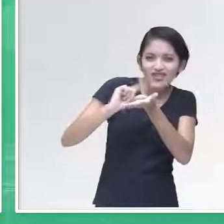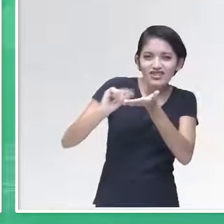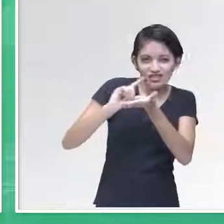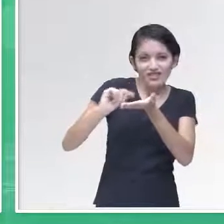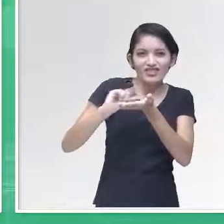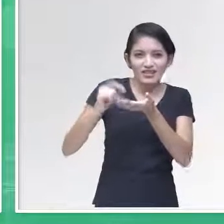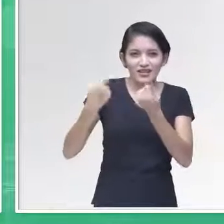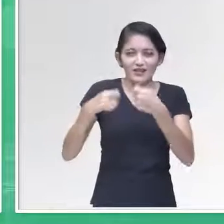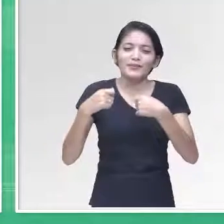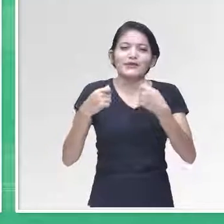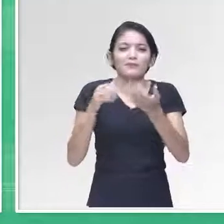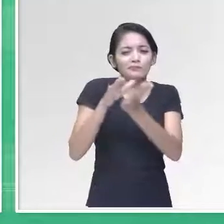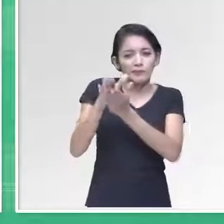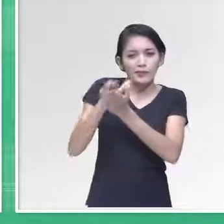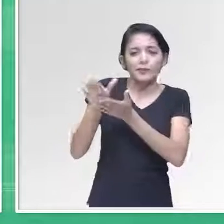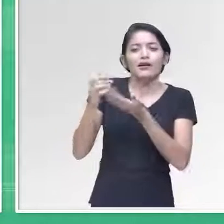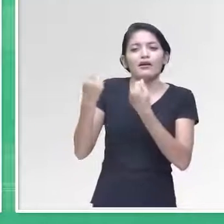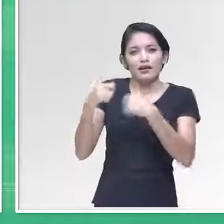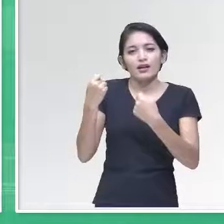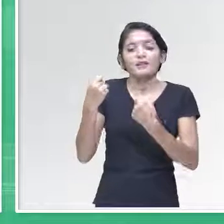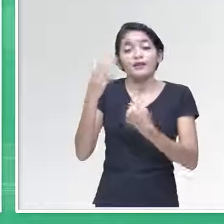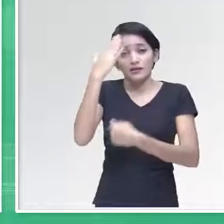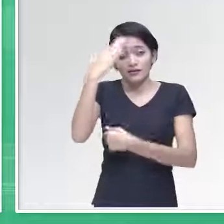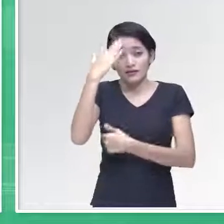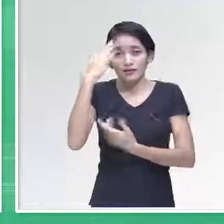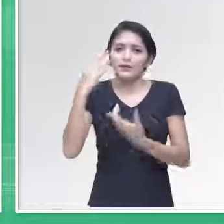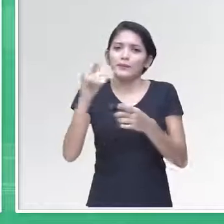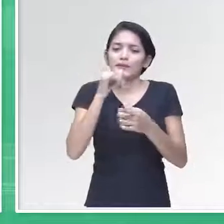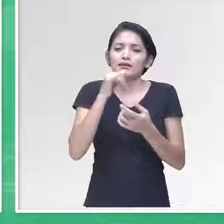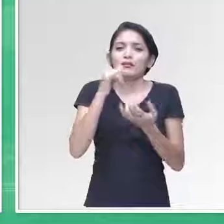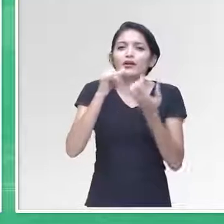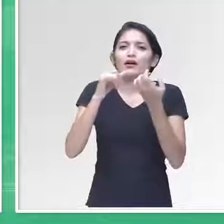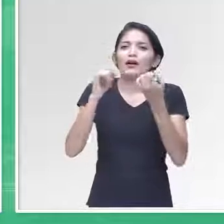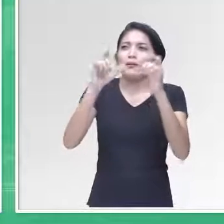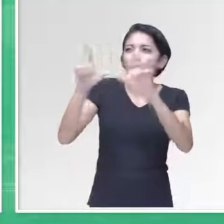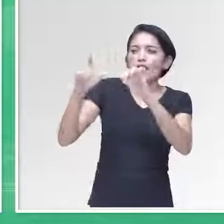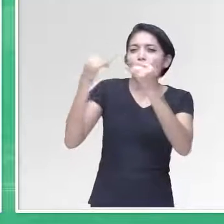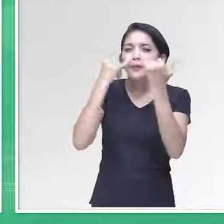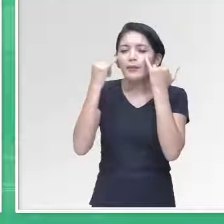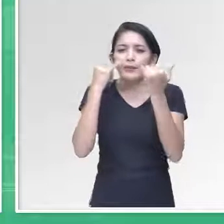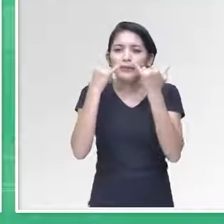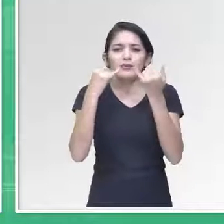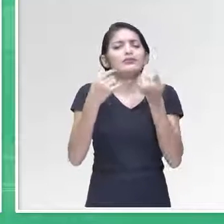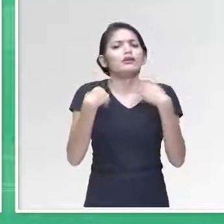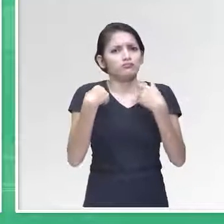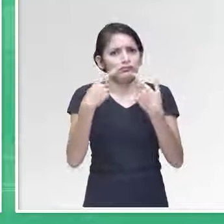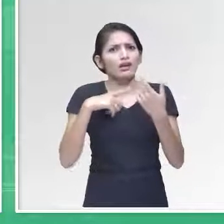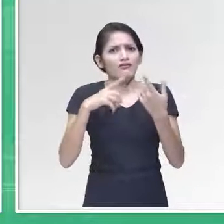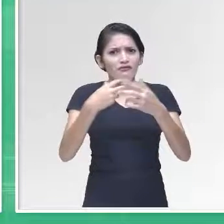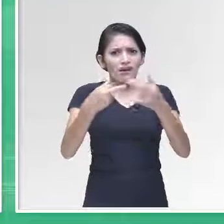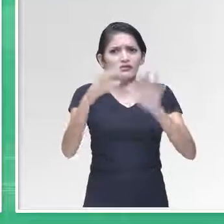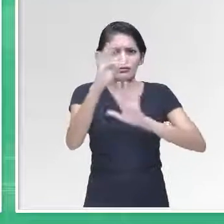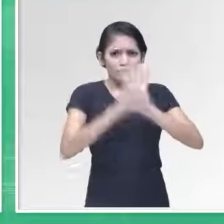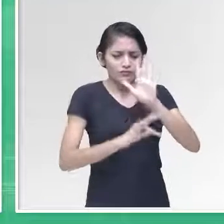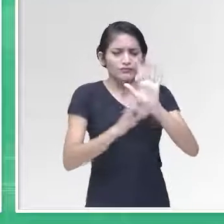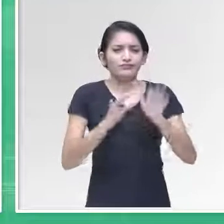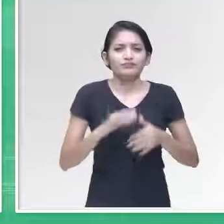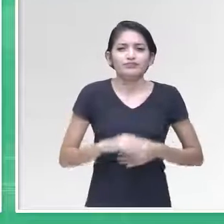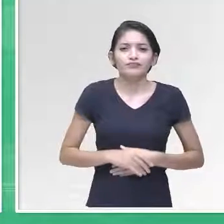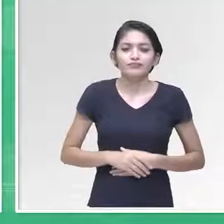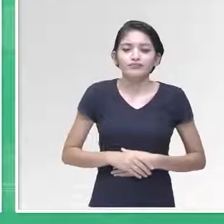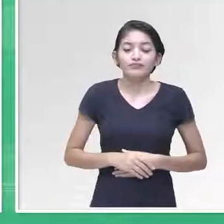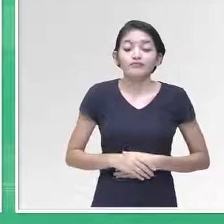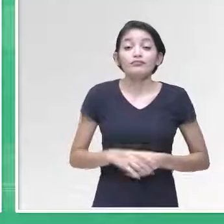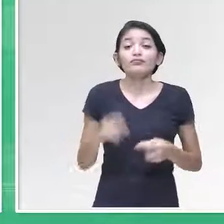muita coisa, as campanhas publicitárias, às vezes, trabalham muito com esse tipo de texto, né, na voz passiva. Por